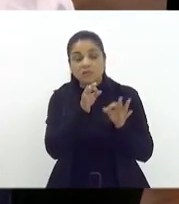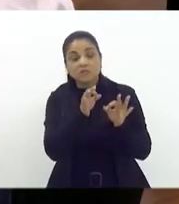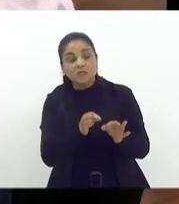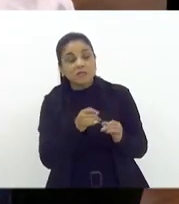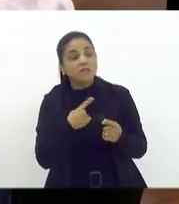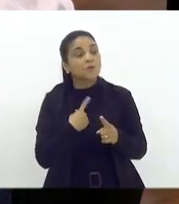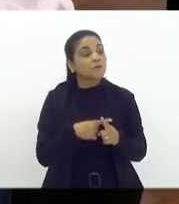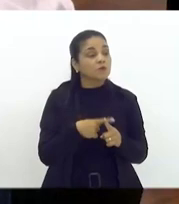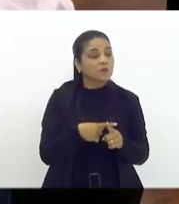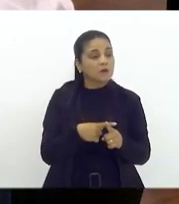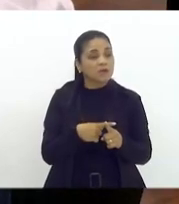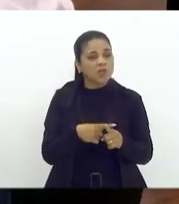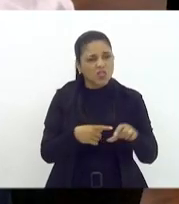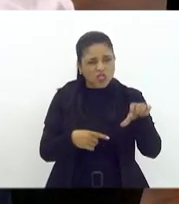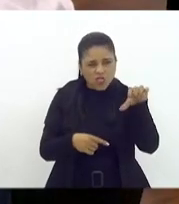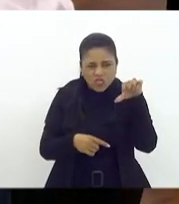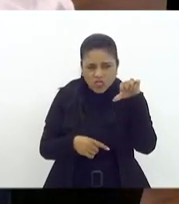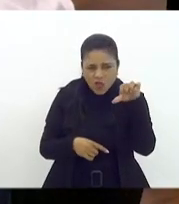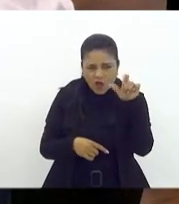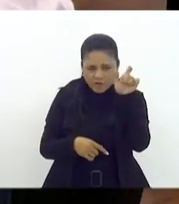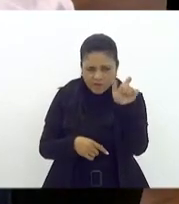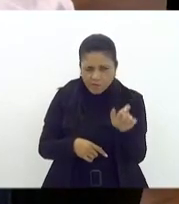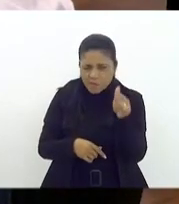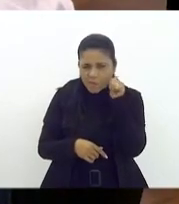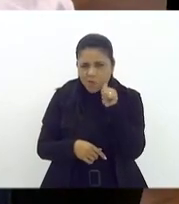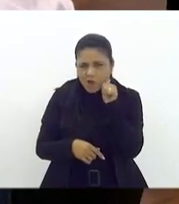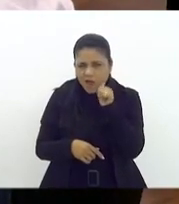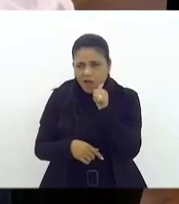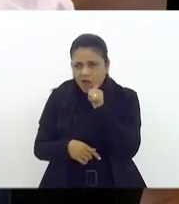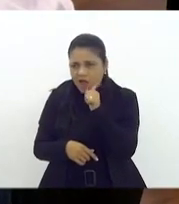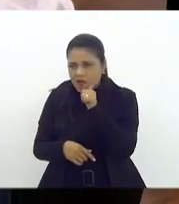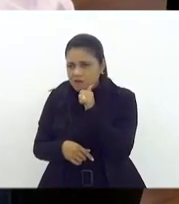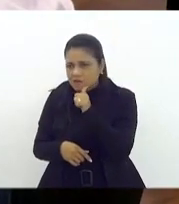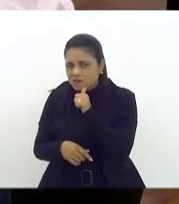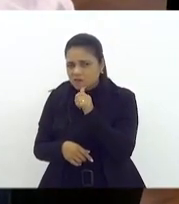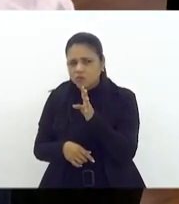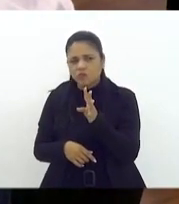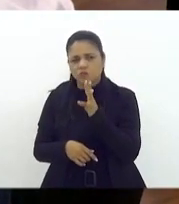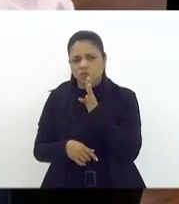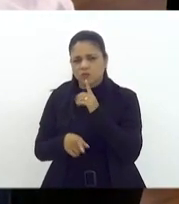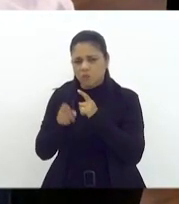eu sei disso como é que essas nove mulheres reconheceram este homem inocente